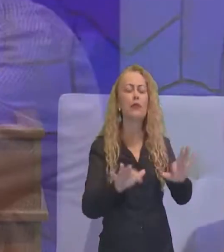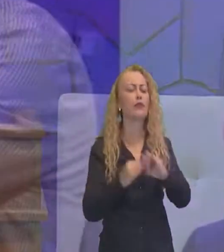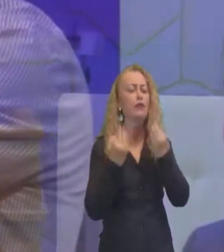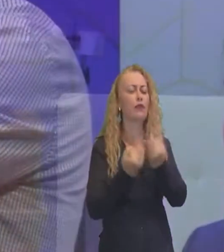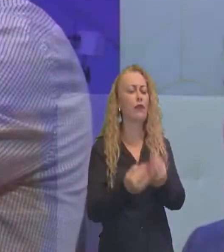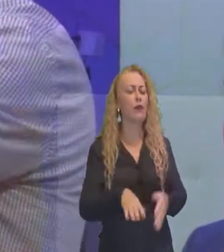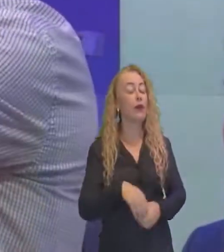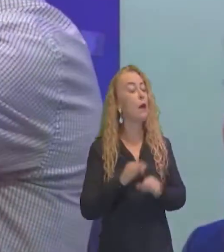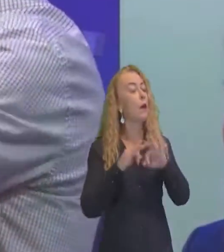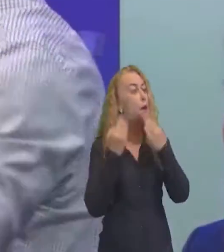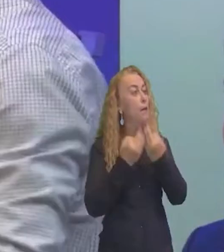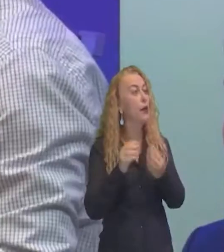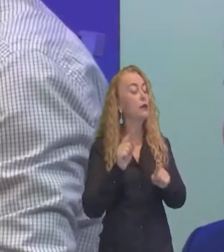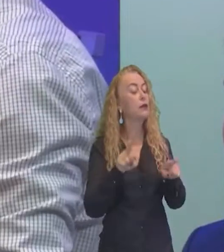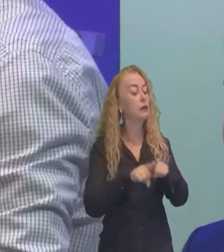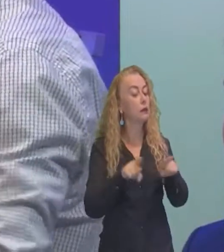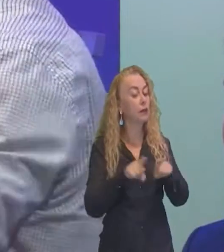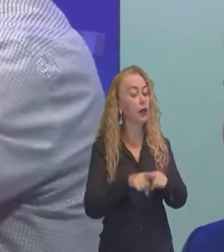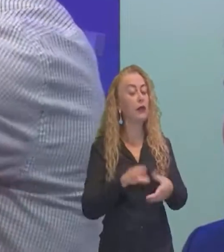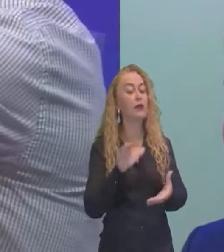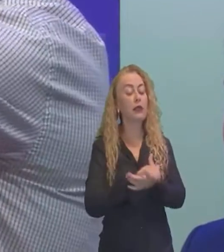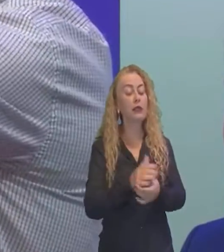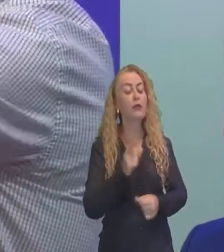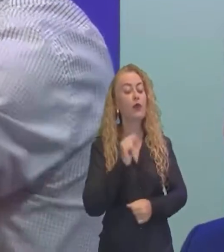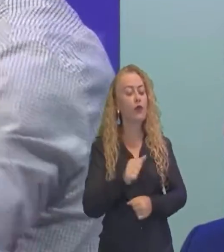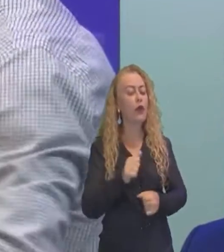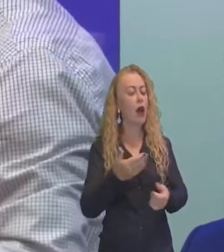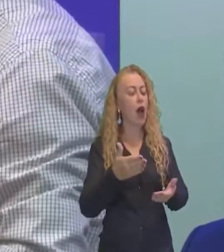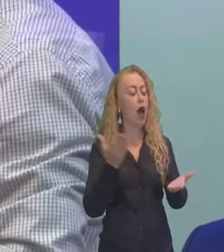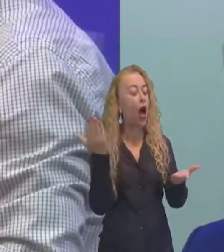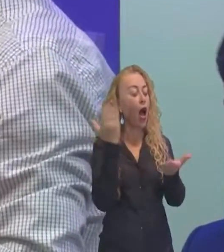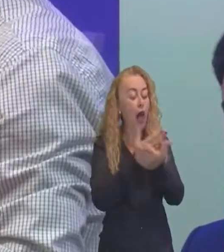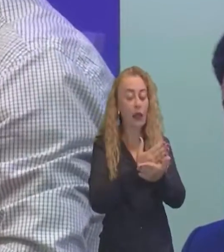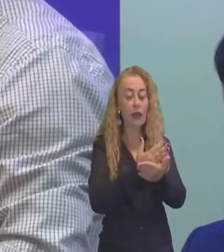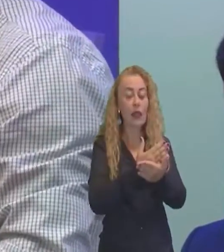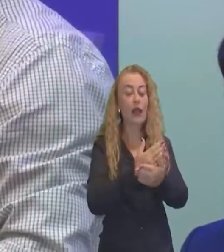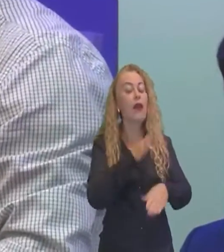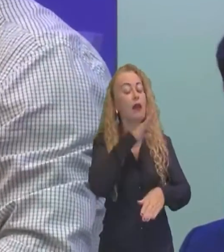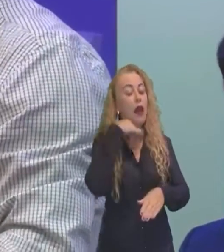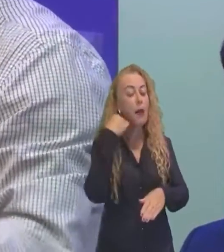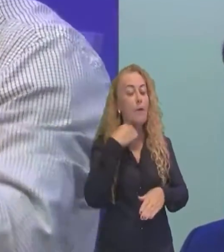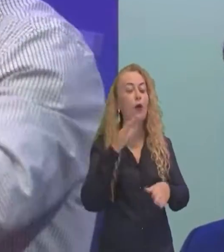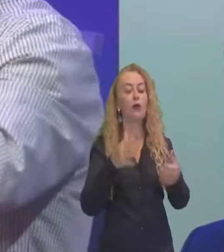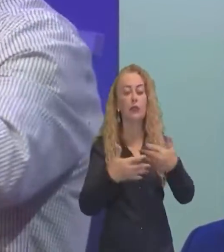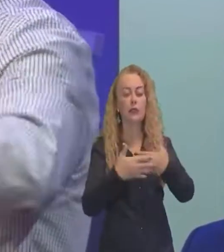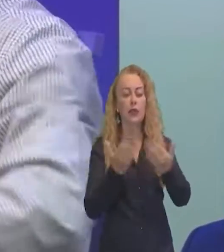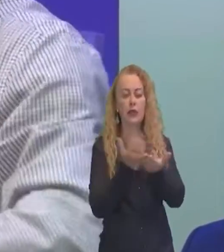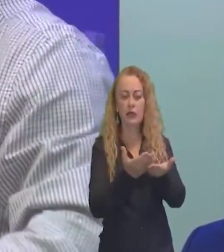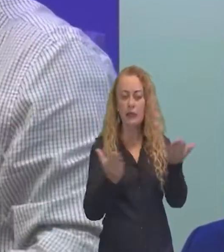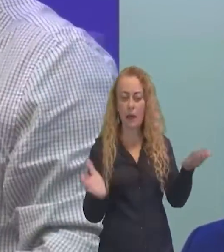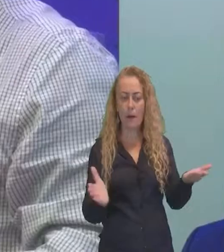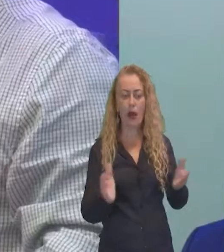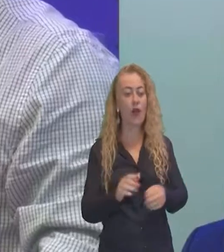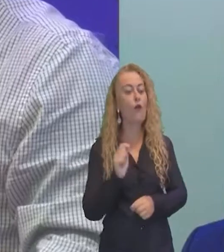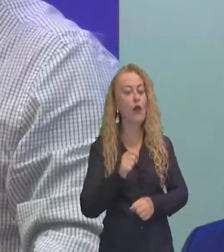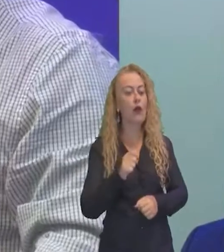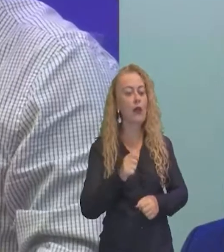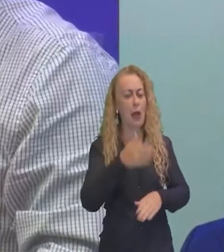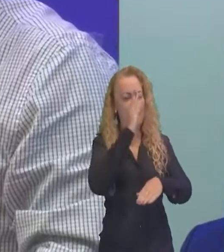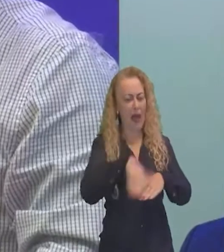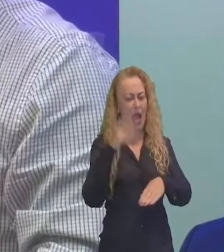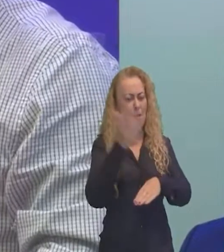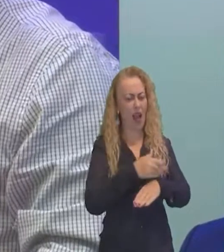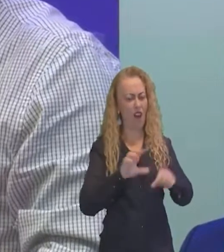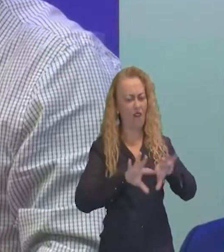das bênçãos do casamento, até que a morte nos separe, é não termos que rasgar as